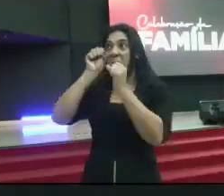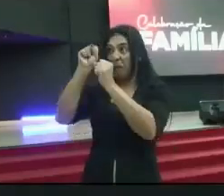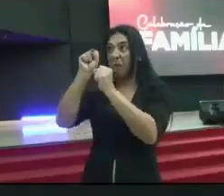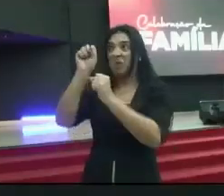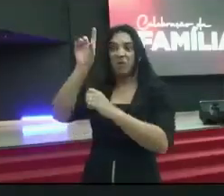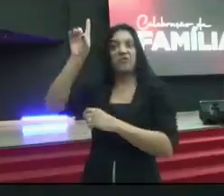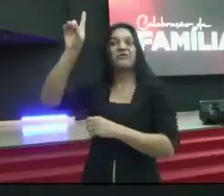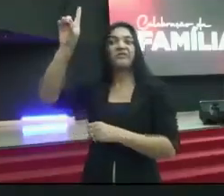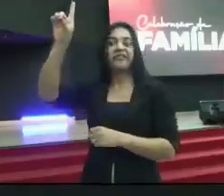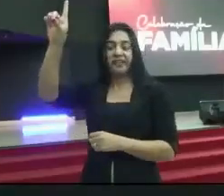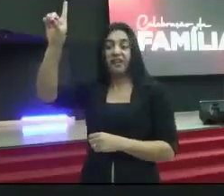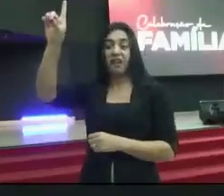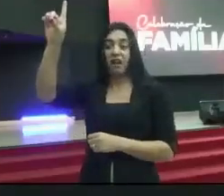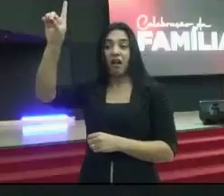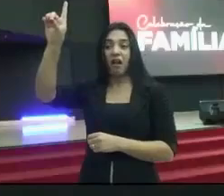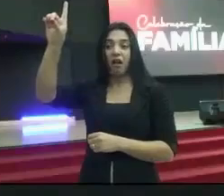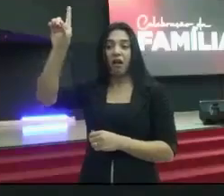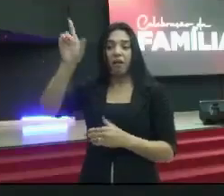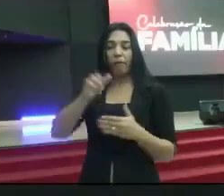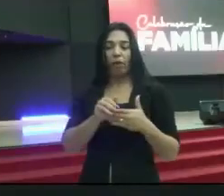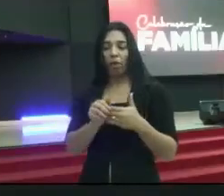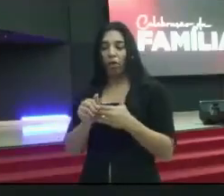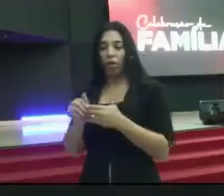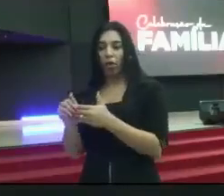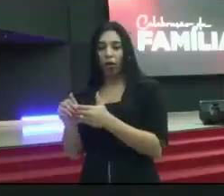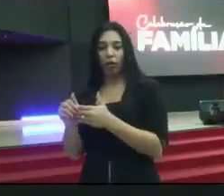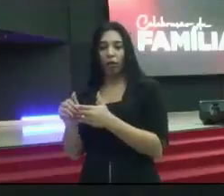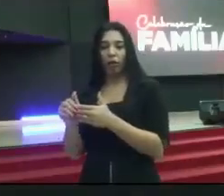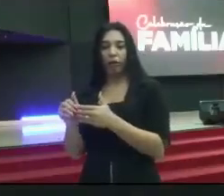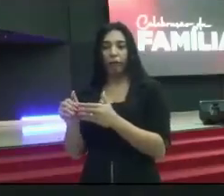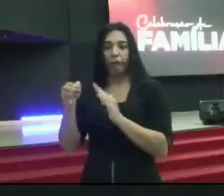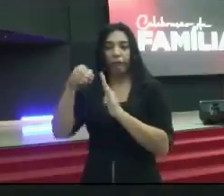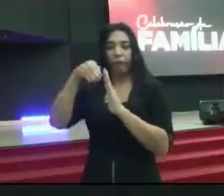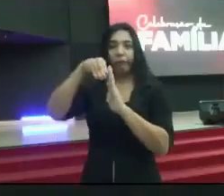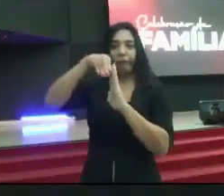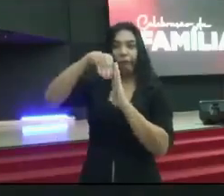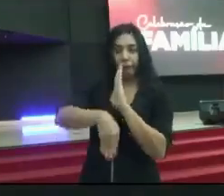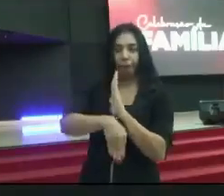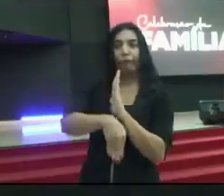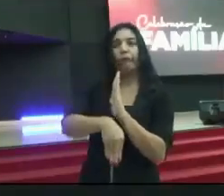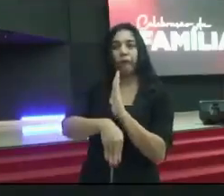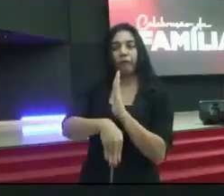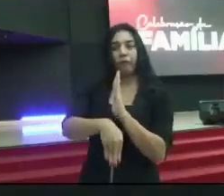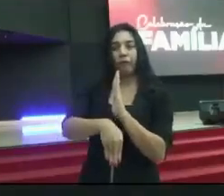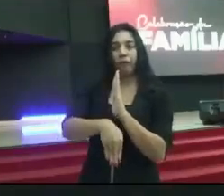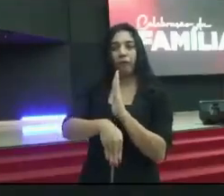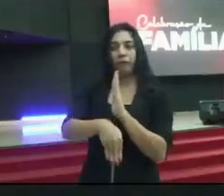Todo-Poderoso me trouxe desgraça.